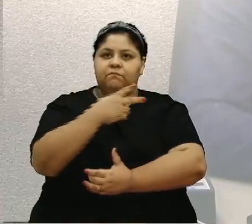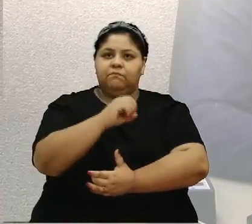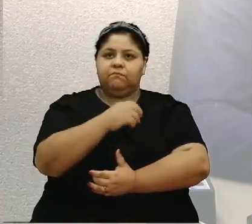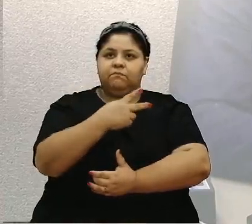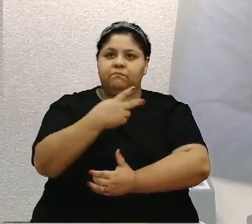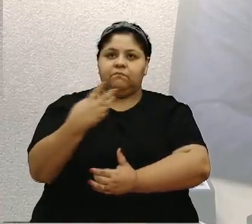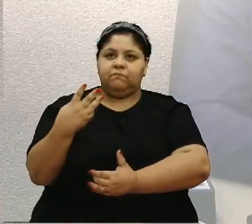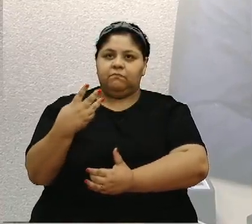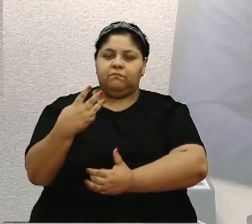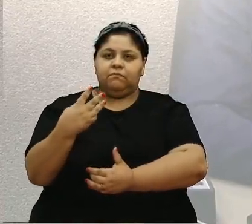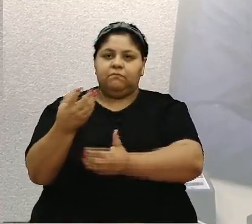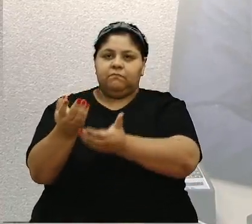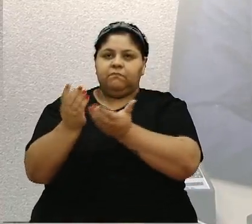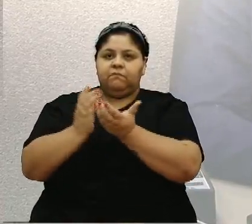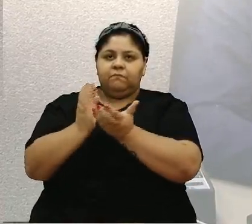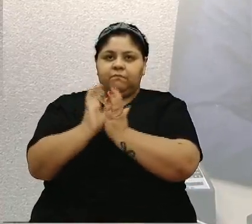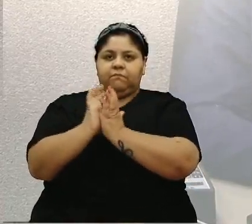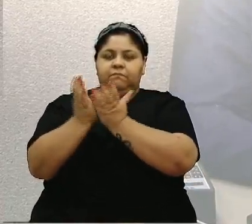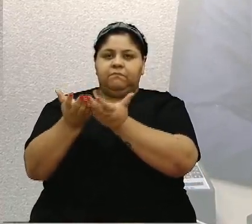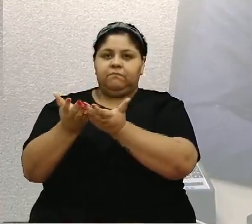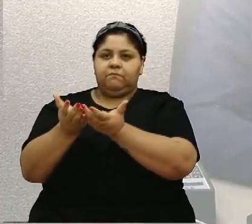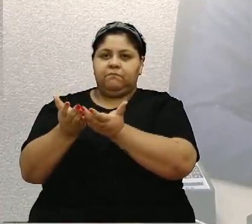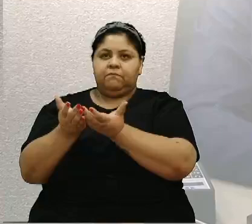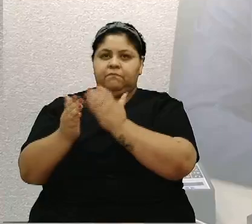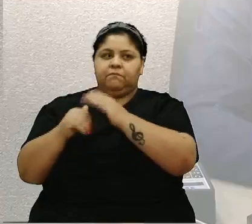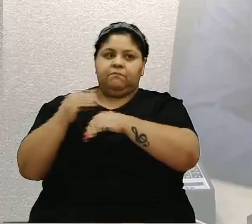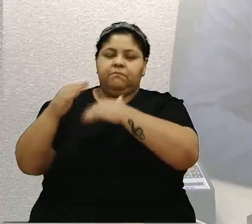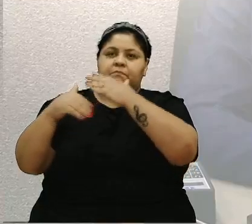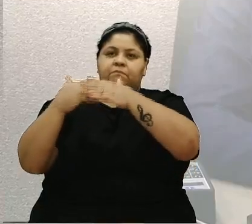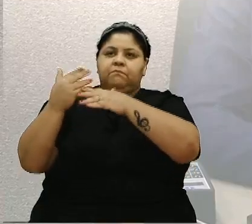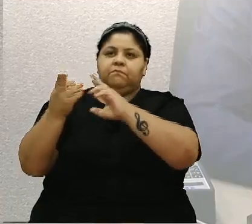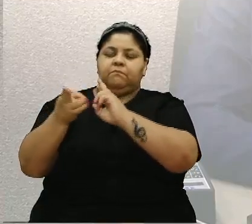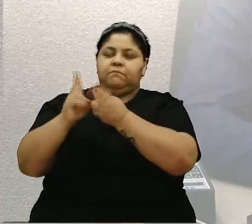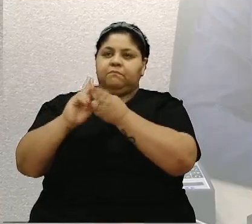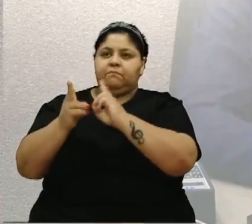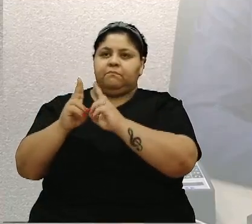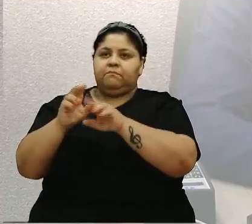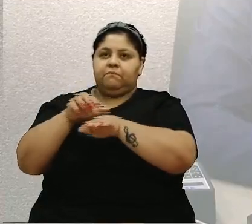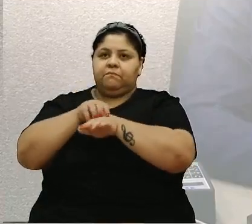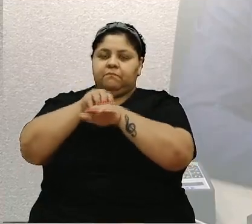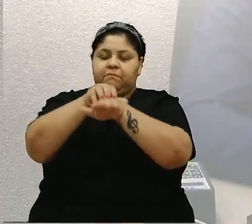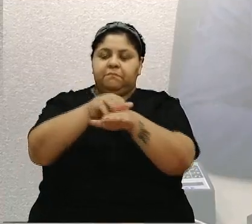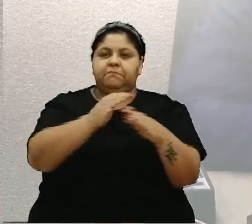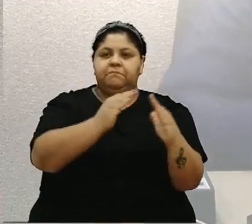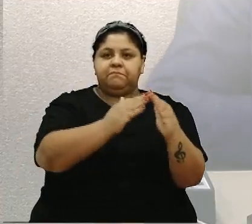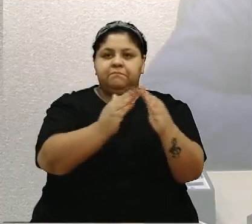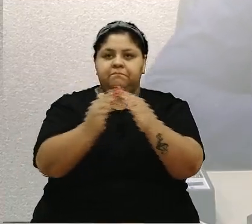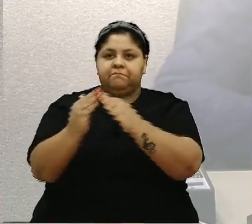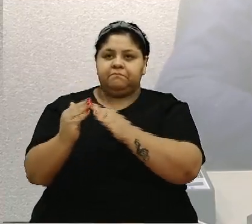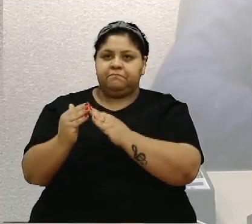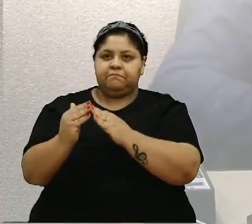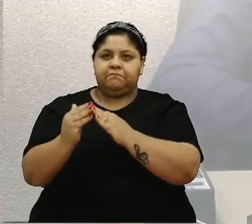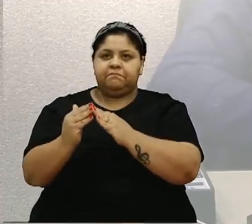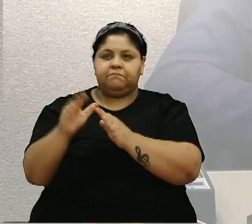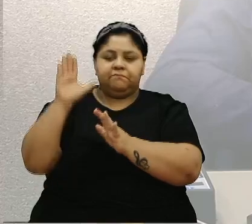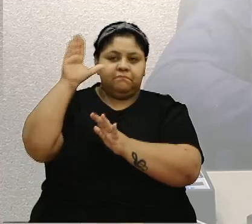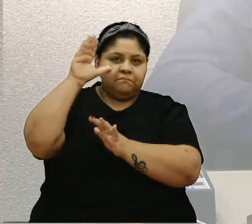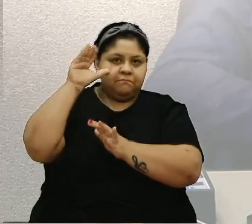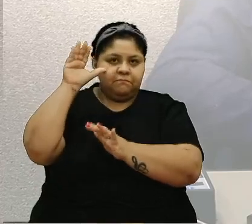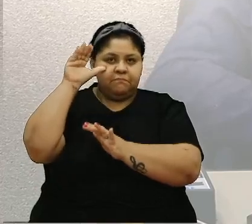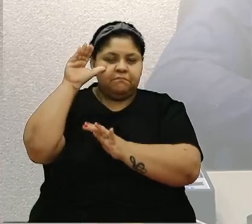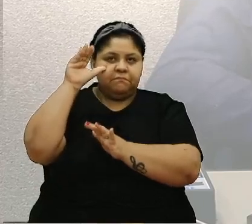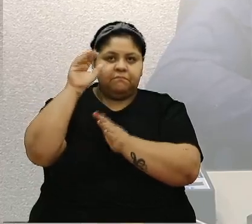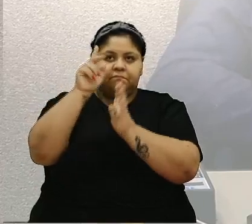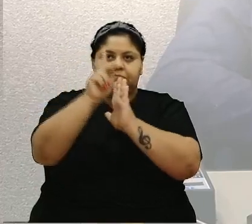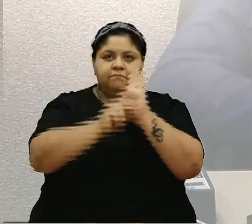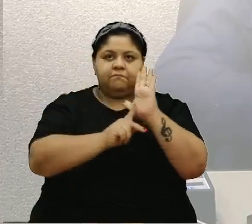167/2024. Recebe esta Comissão de Desenvolvimento Urbano, Transporte e Habitação para análise e parecer o